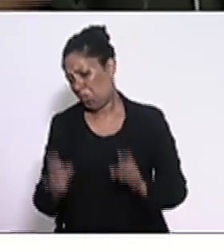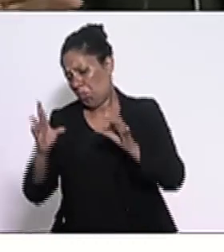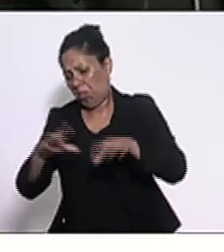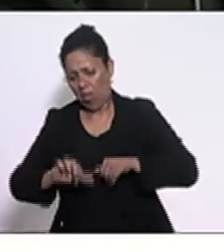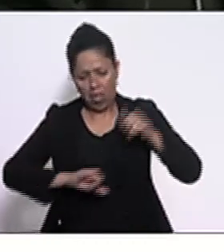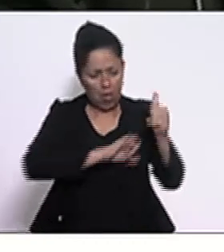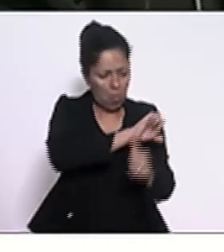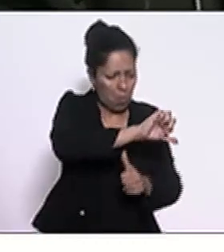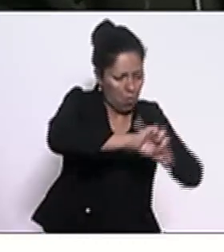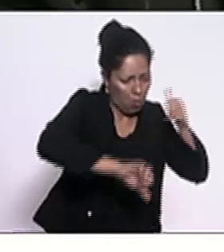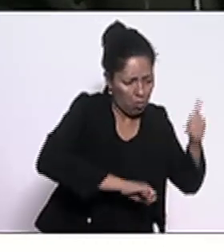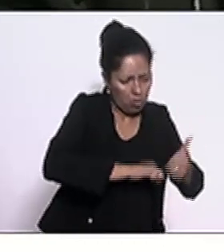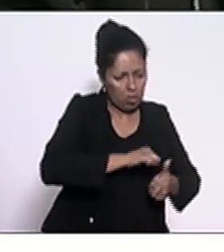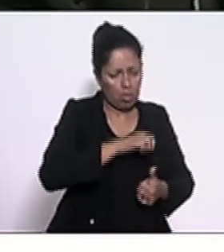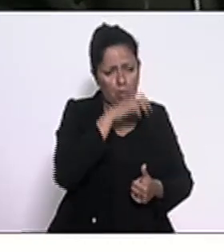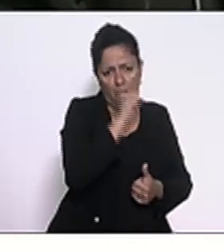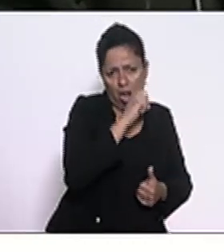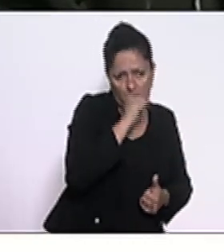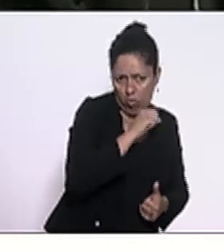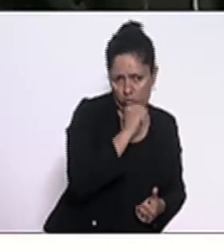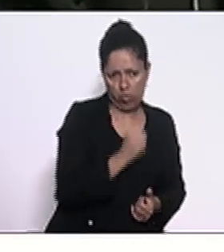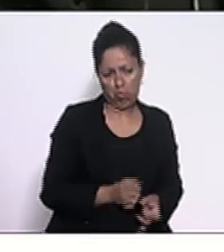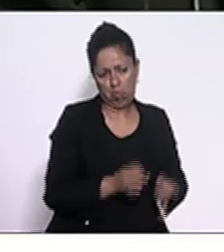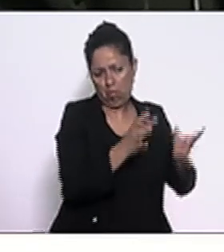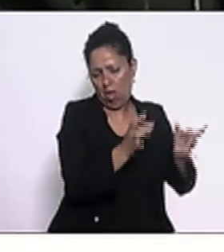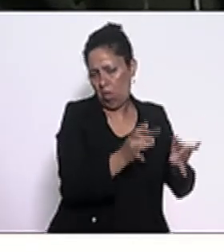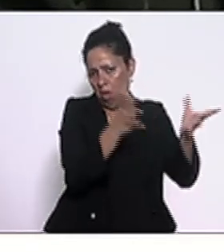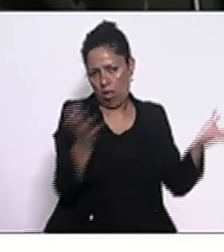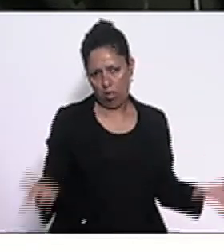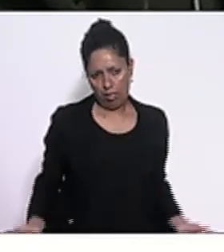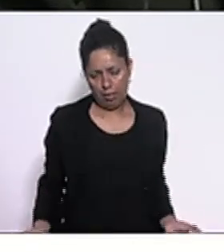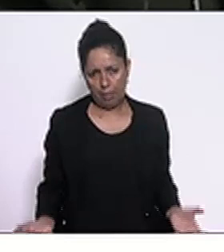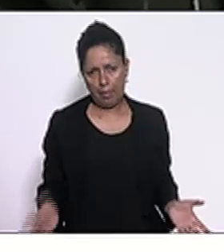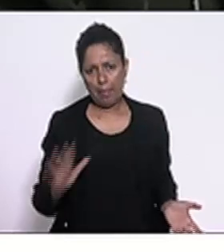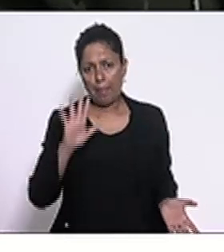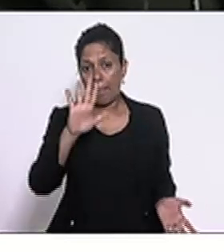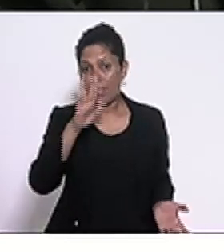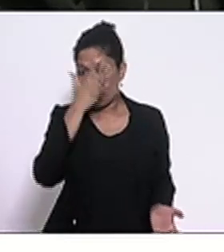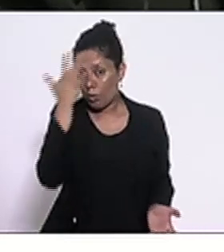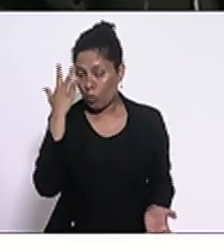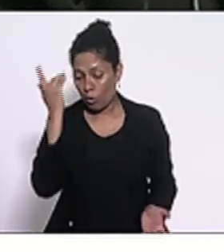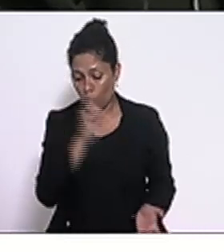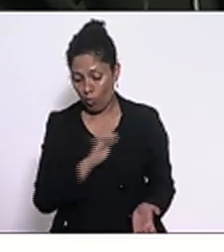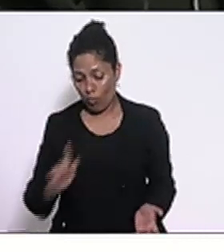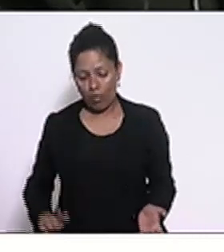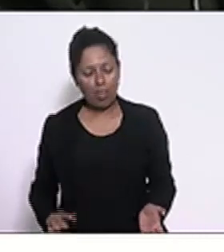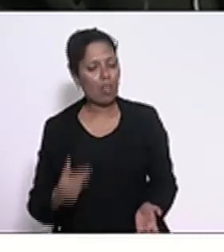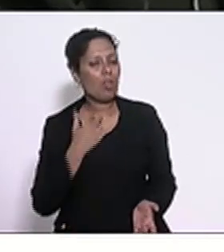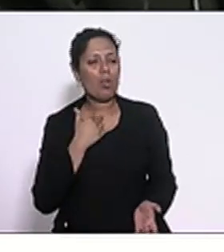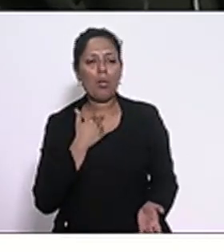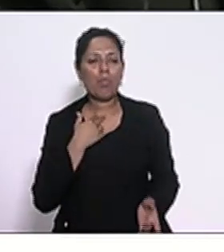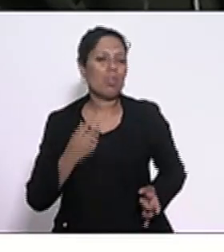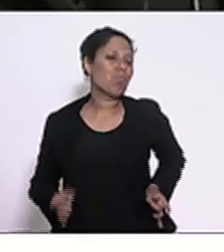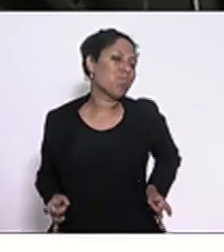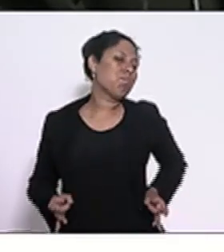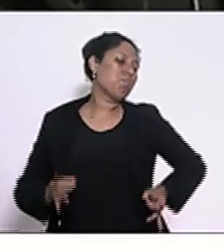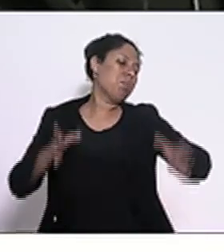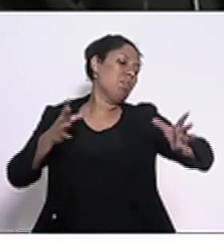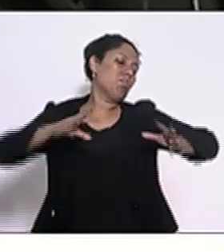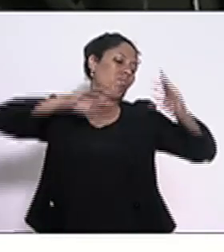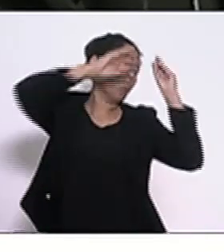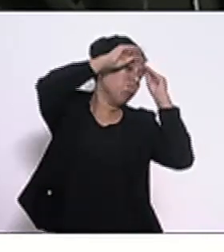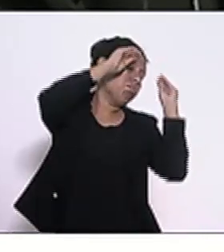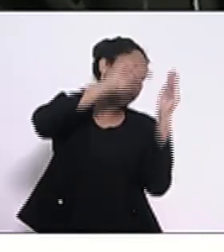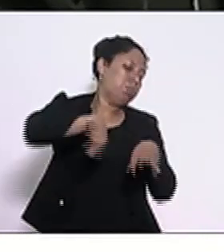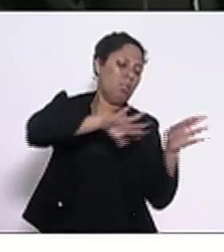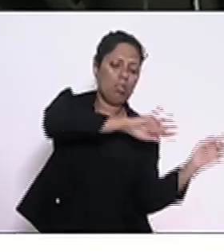a opção do negócio. Agora, quem governa não pode abandonar o governo. Então,